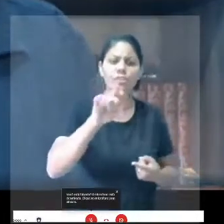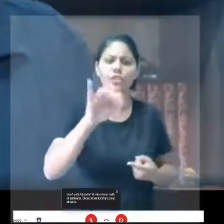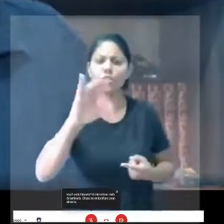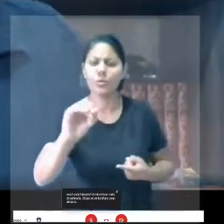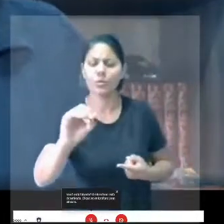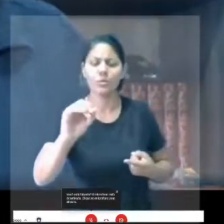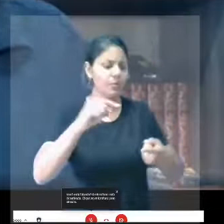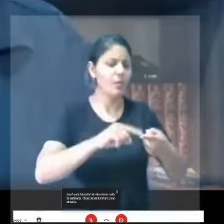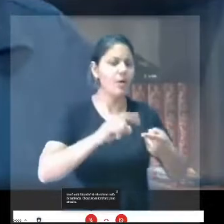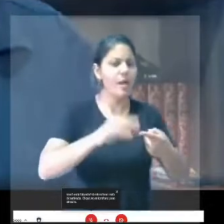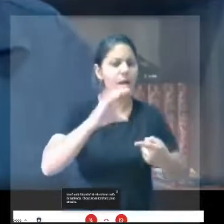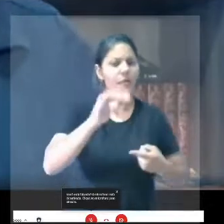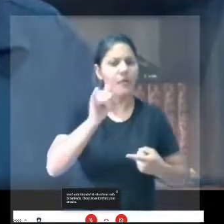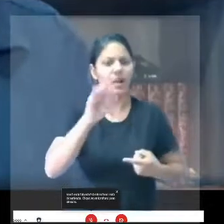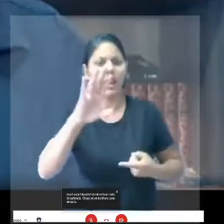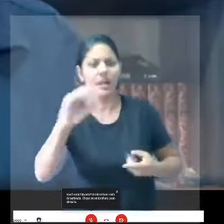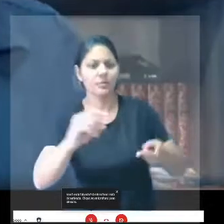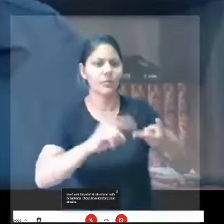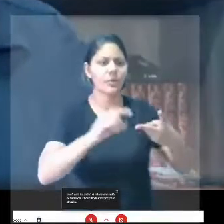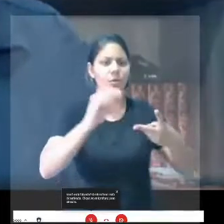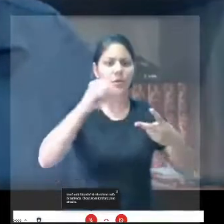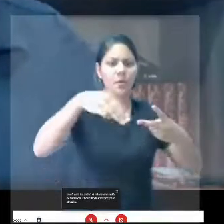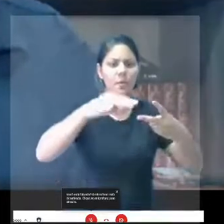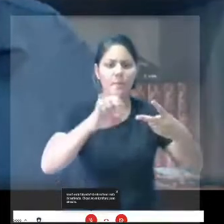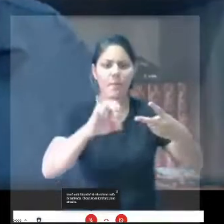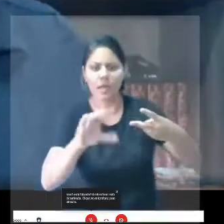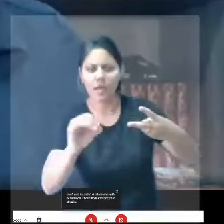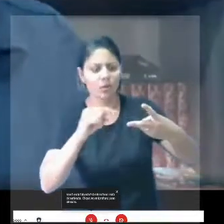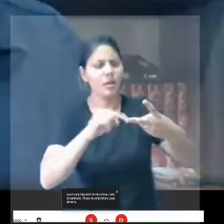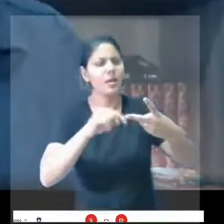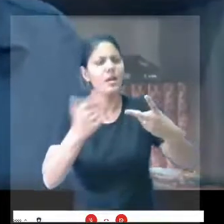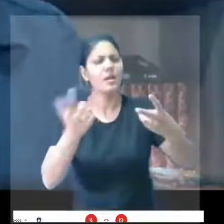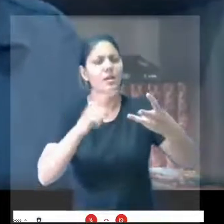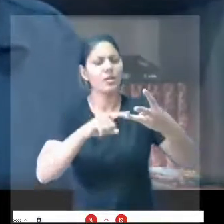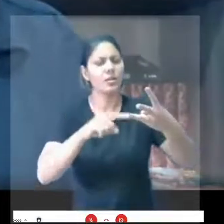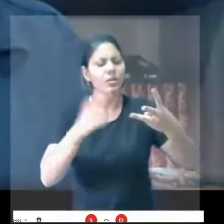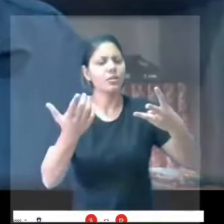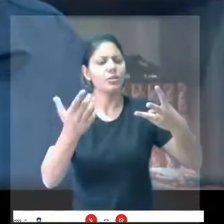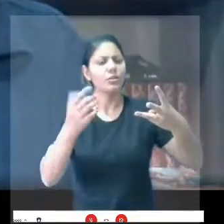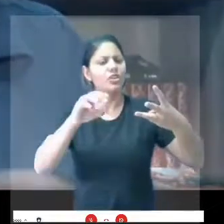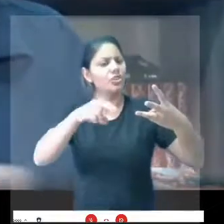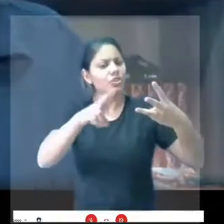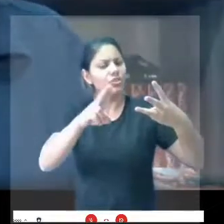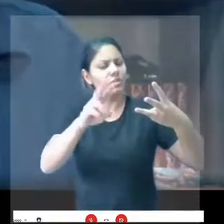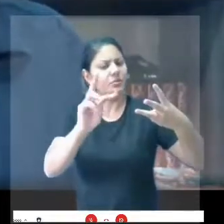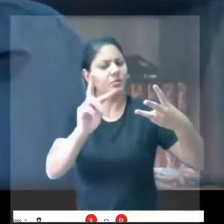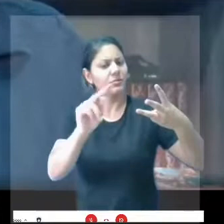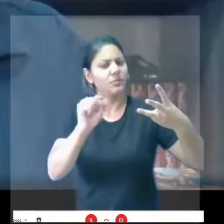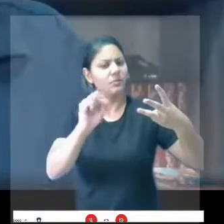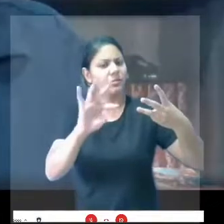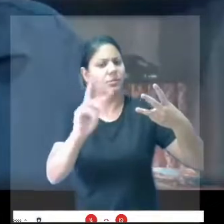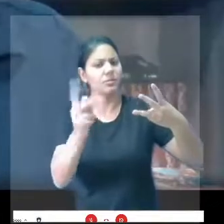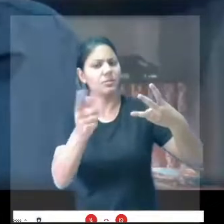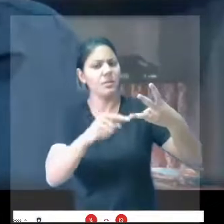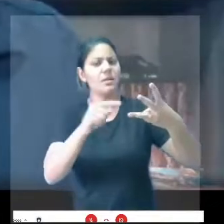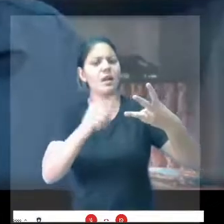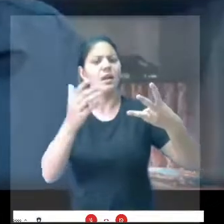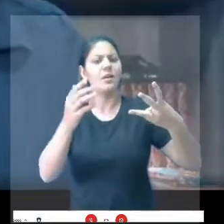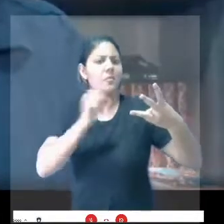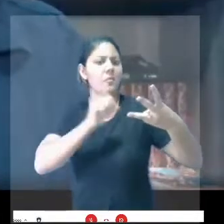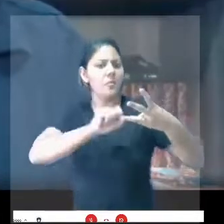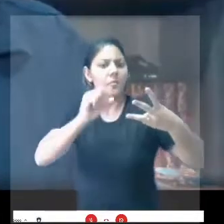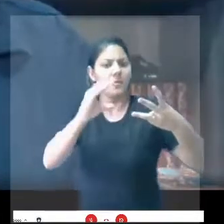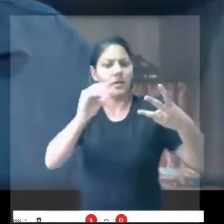define que Homero é um clássico? Quem é que define que Shakespeare é um clássico? É só porque a gente vê em filmes, só porque a gente vê na